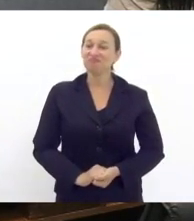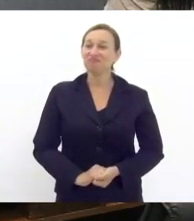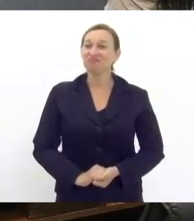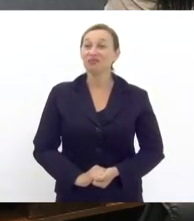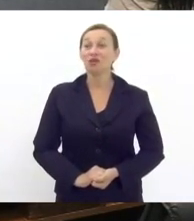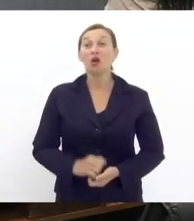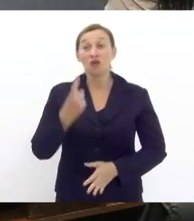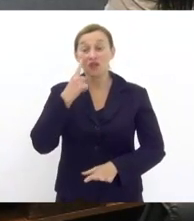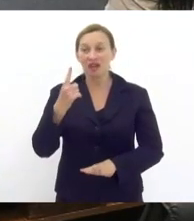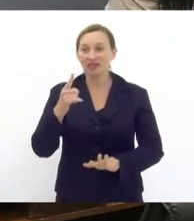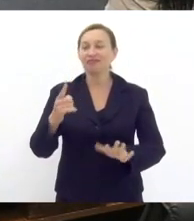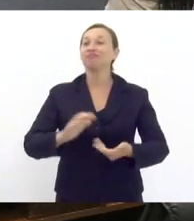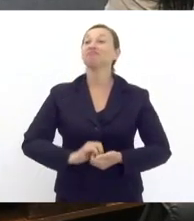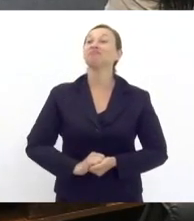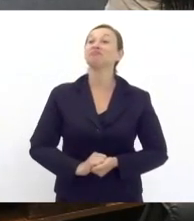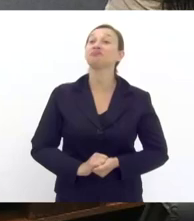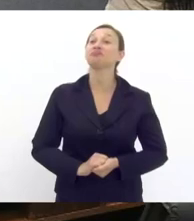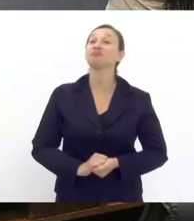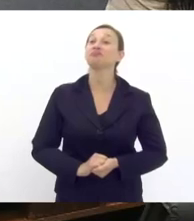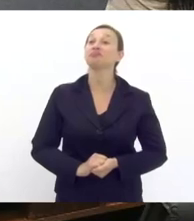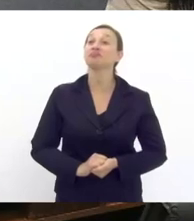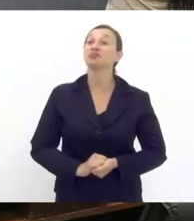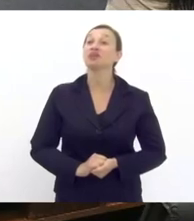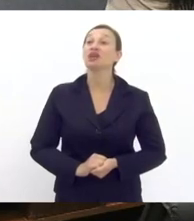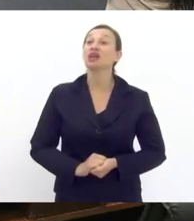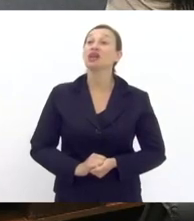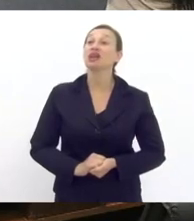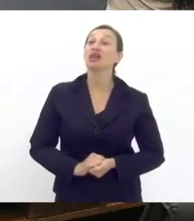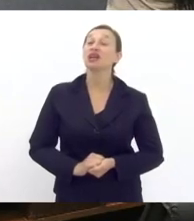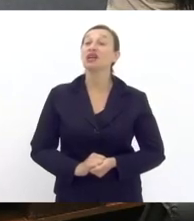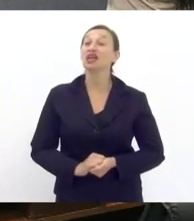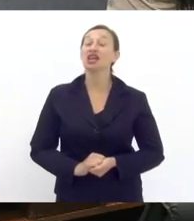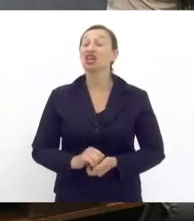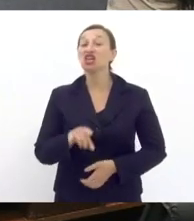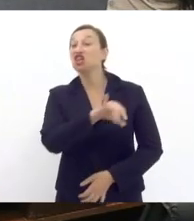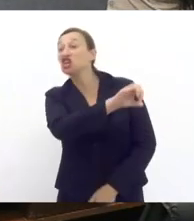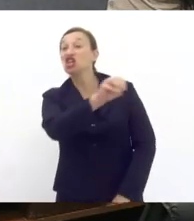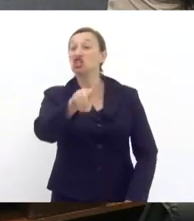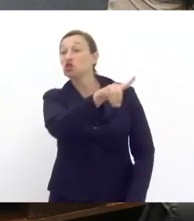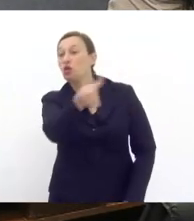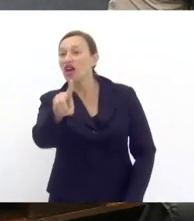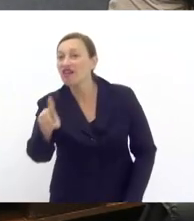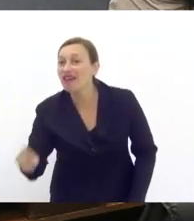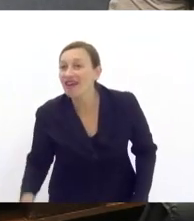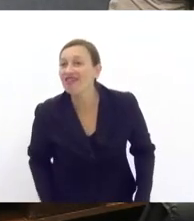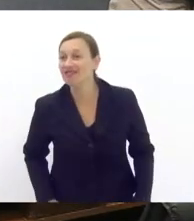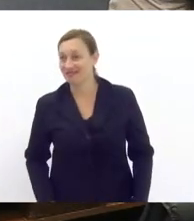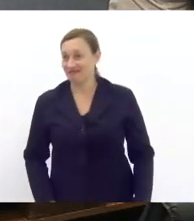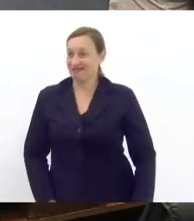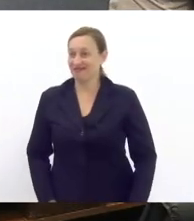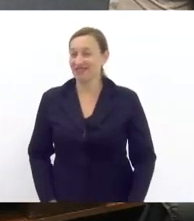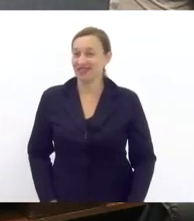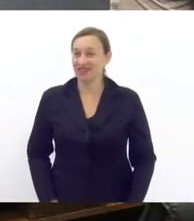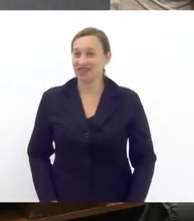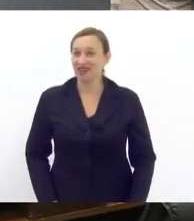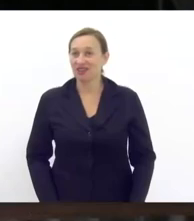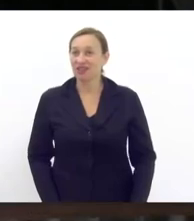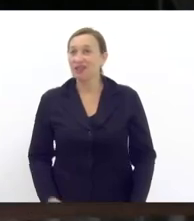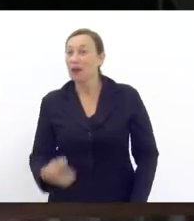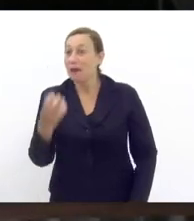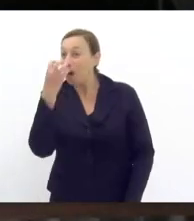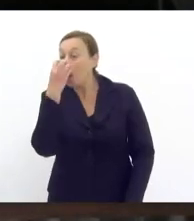Olha só, em primeiro lugar é o seguinte, isso aqui é como um grande bulldog de